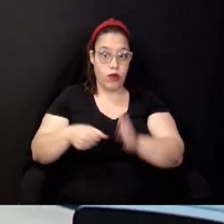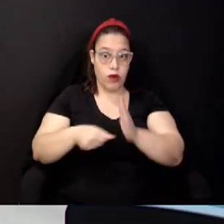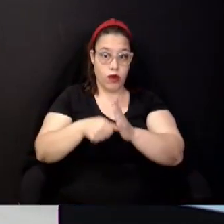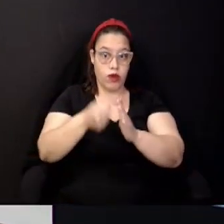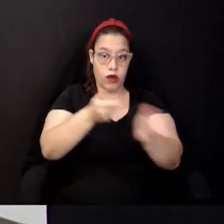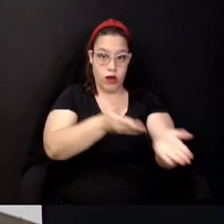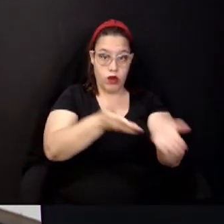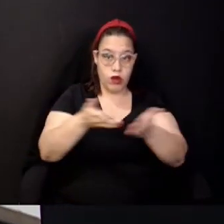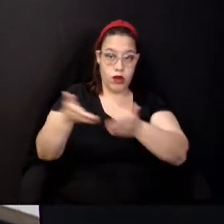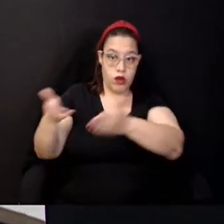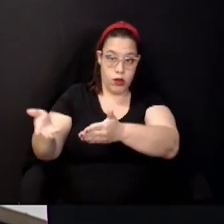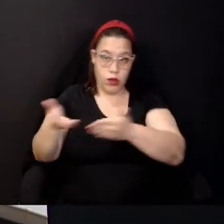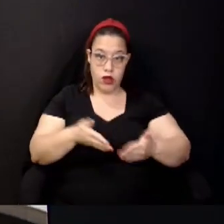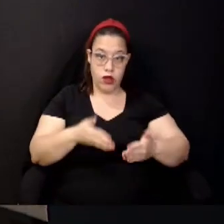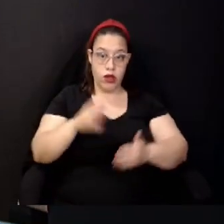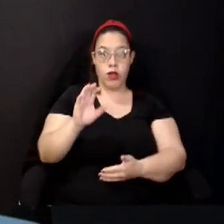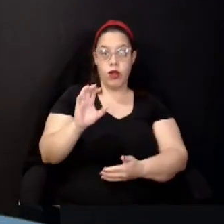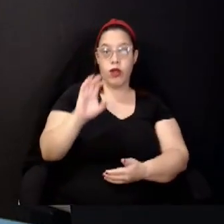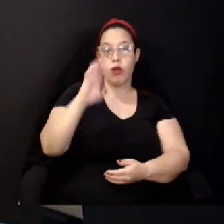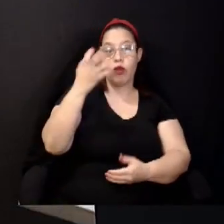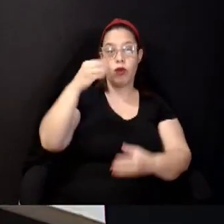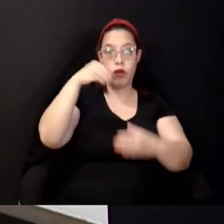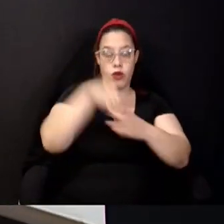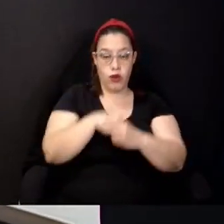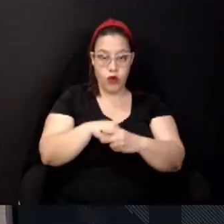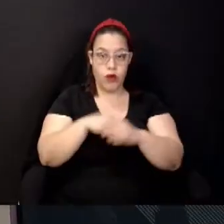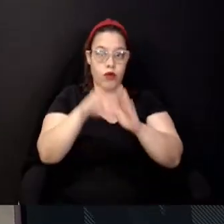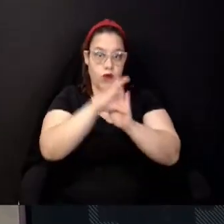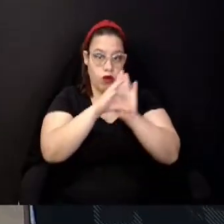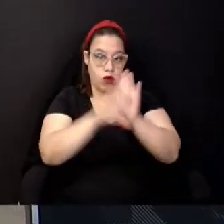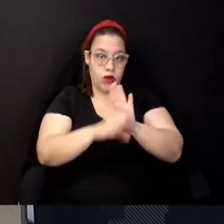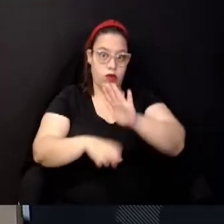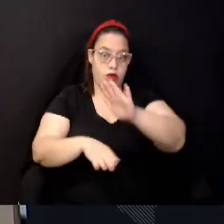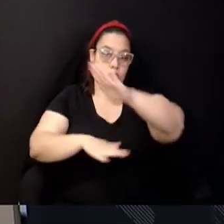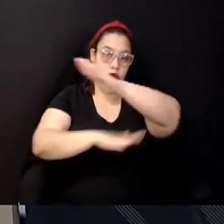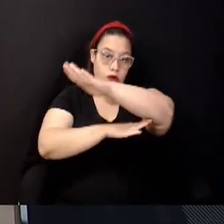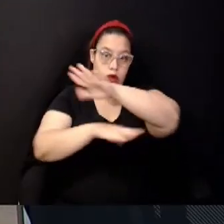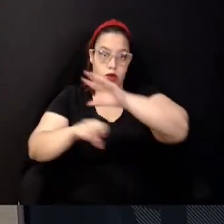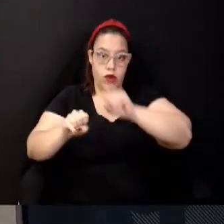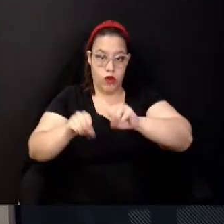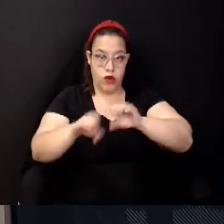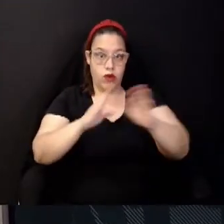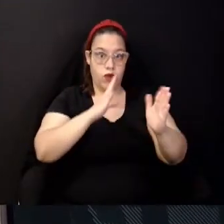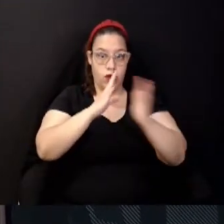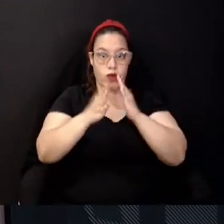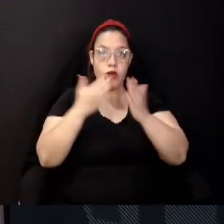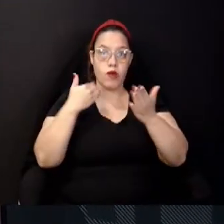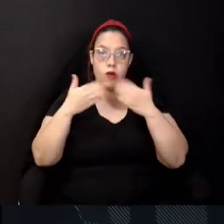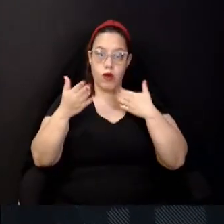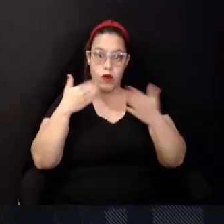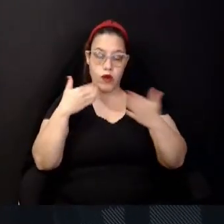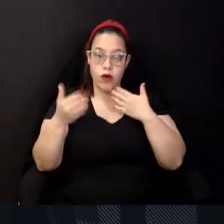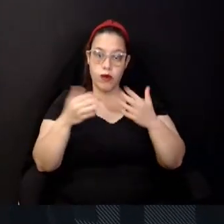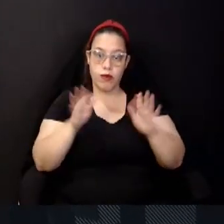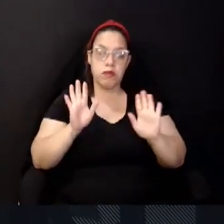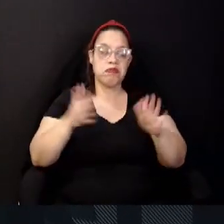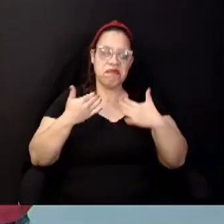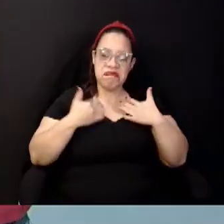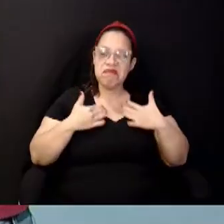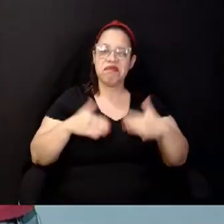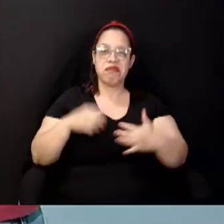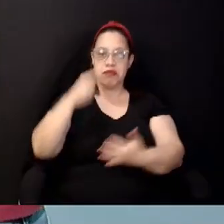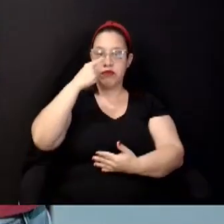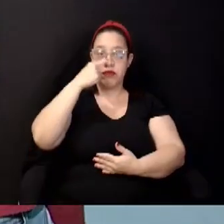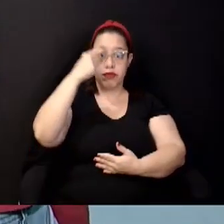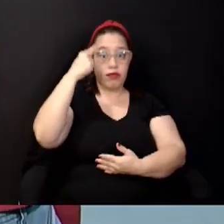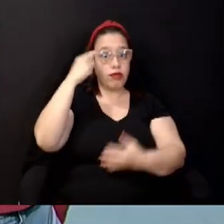foi realizada dentro do programa Câmara Educa. Durante uma conversa bem descontraída, Paola explicou sobre o